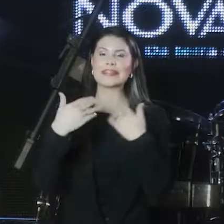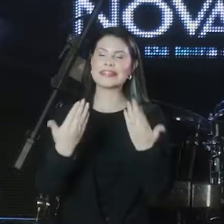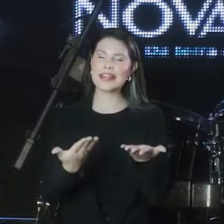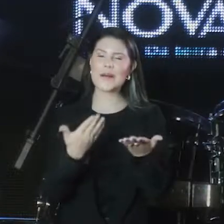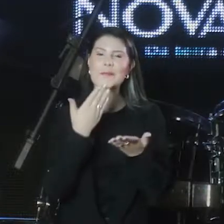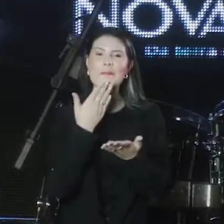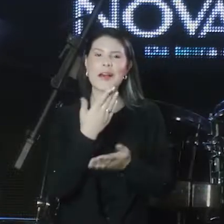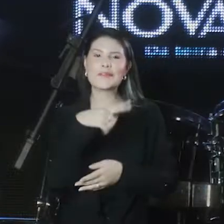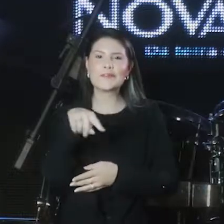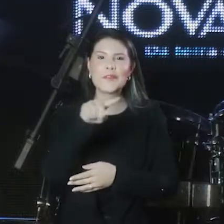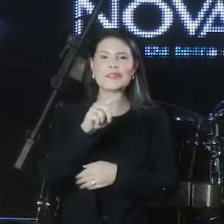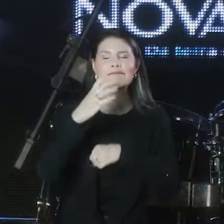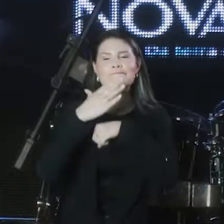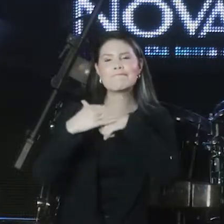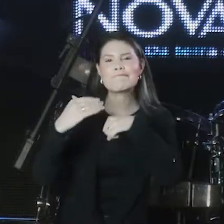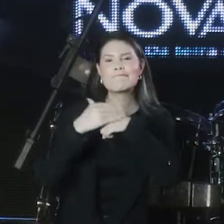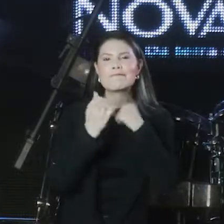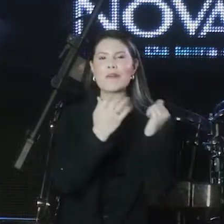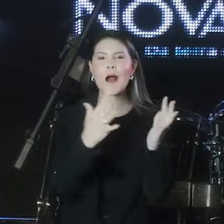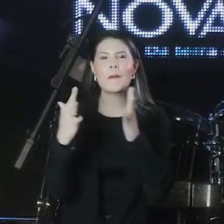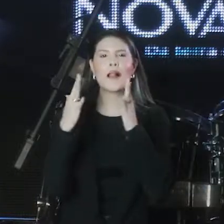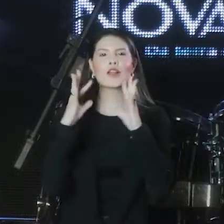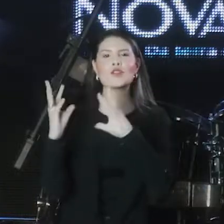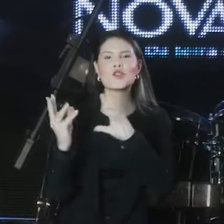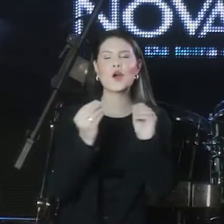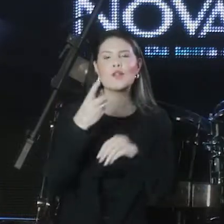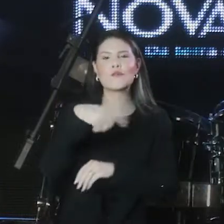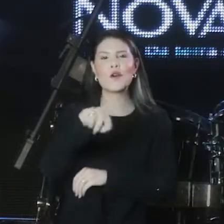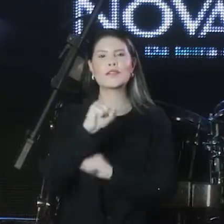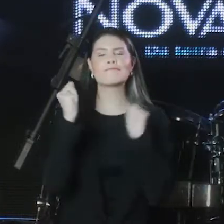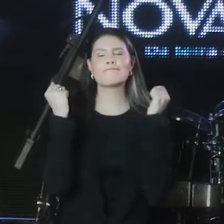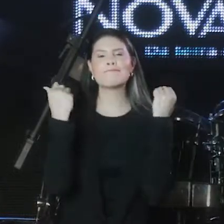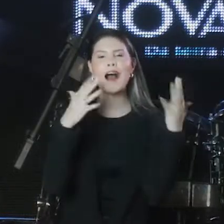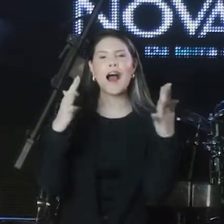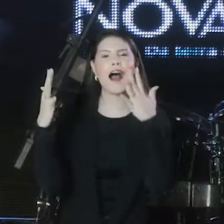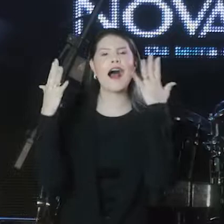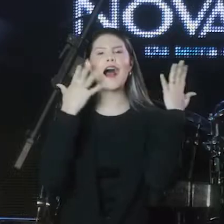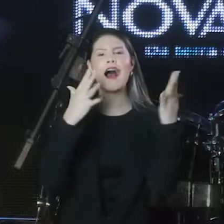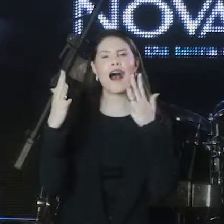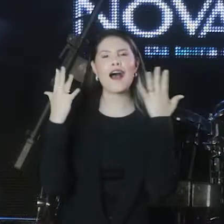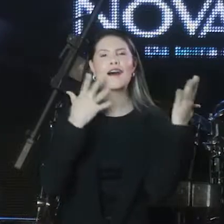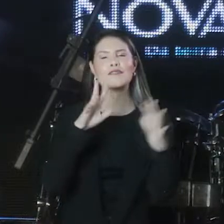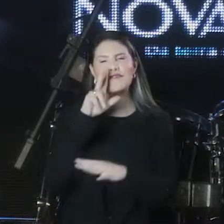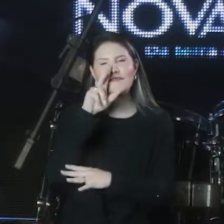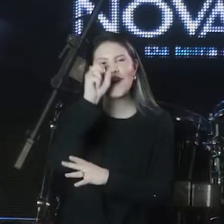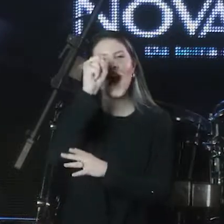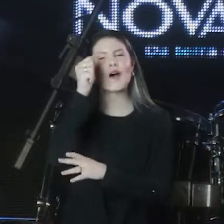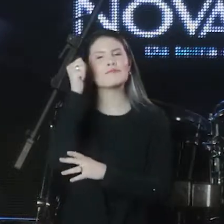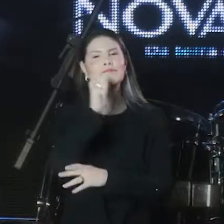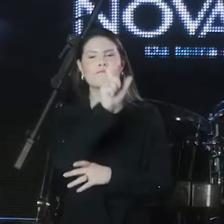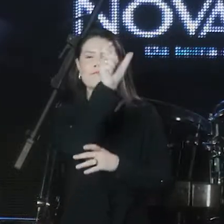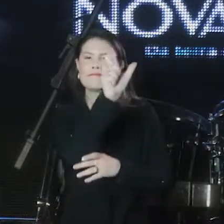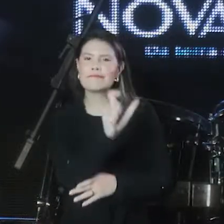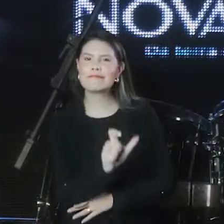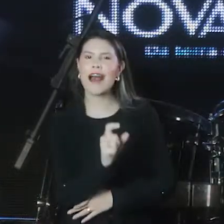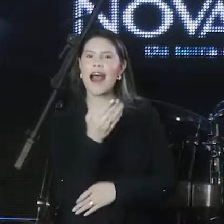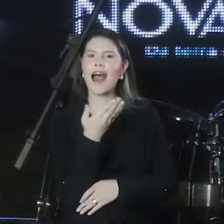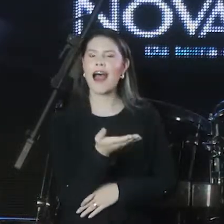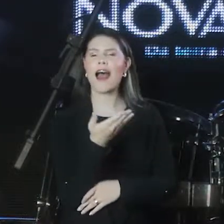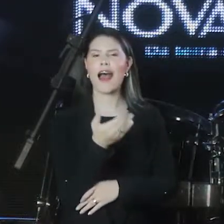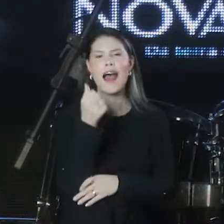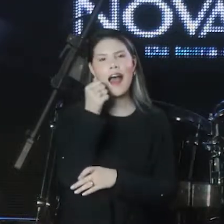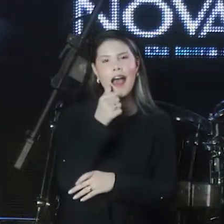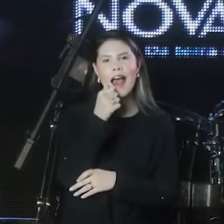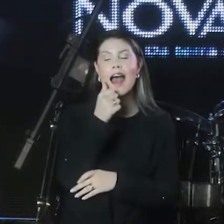pedir o carinho de todos vocês, o aplauso muito forte para ela que vem fazer a